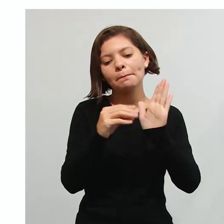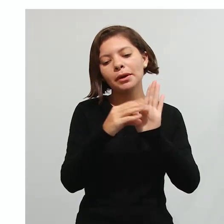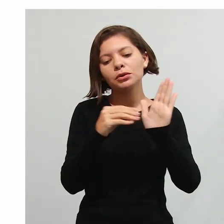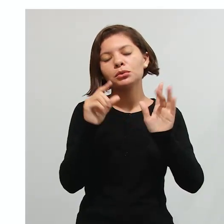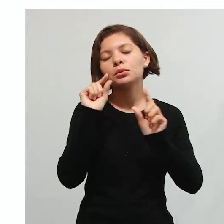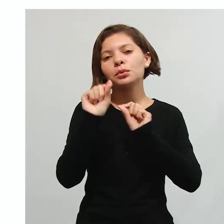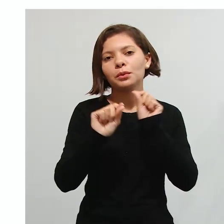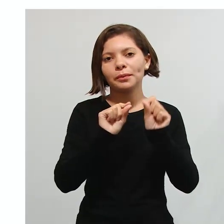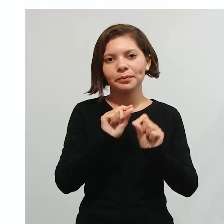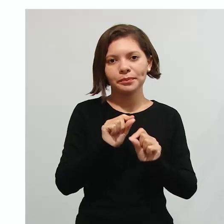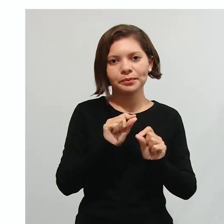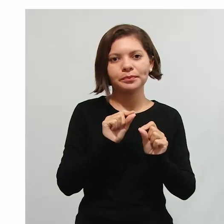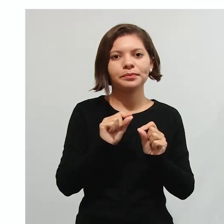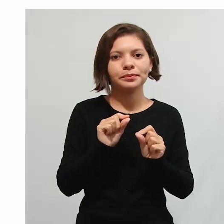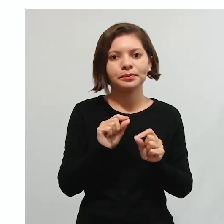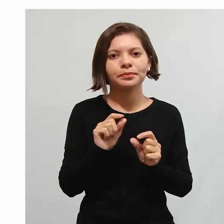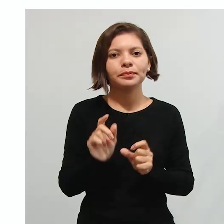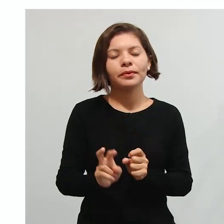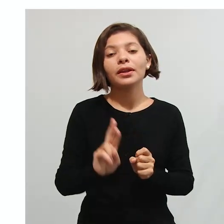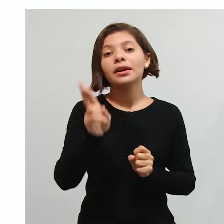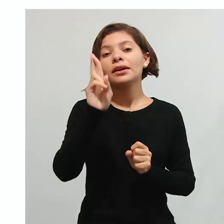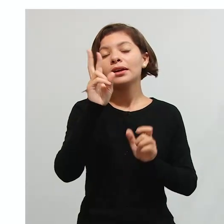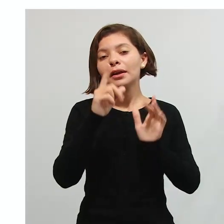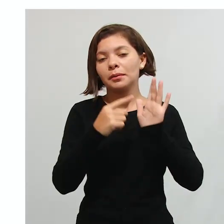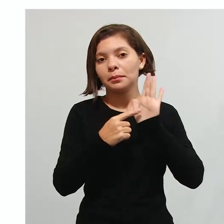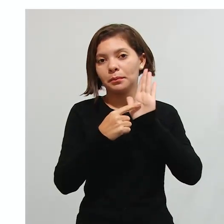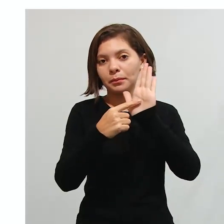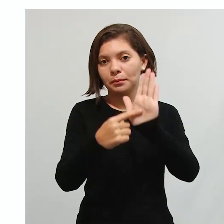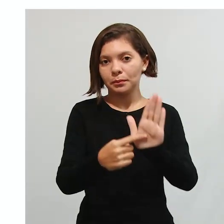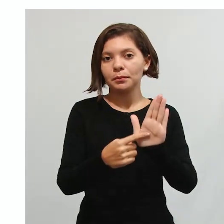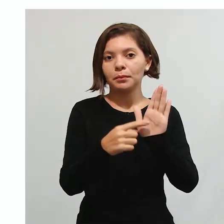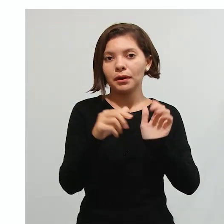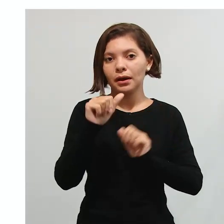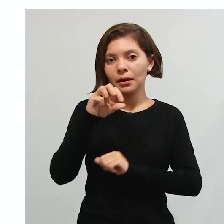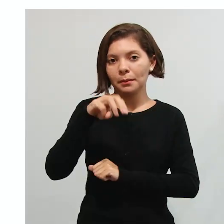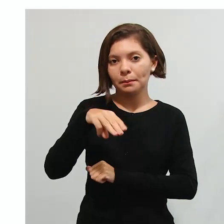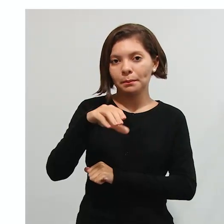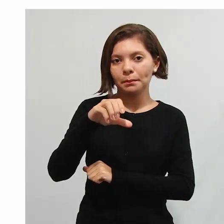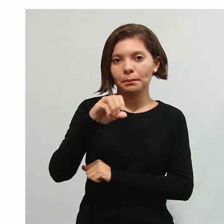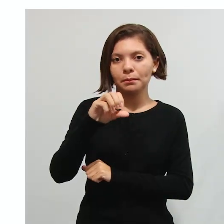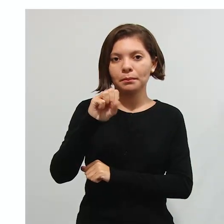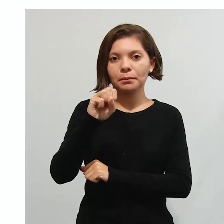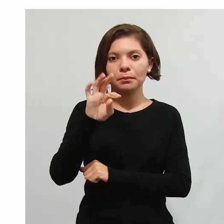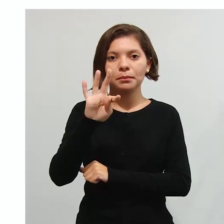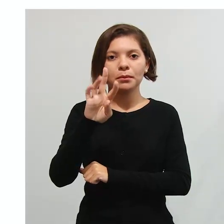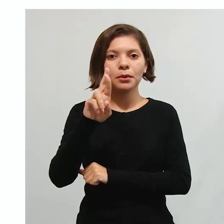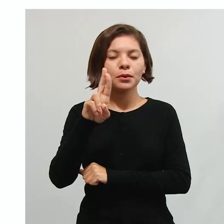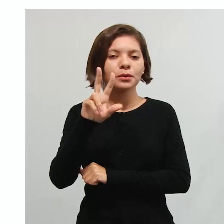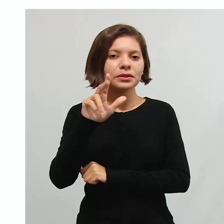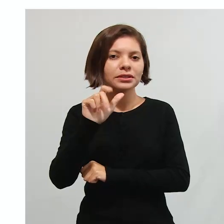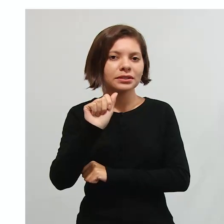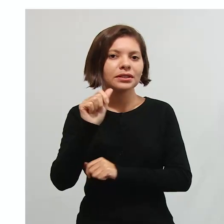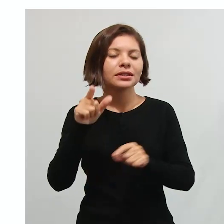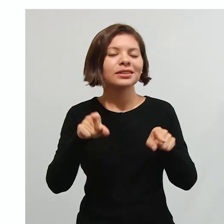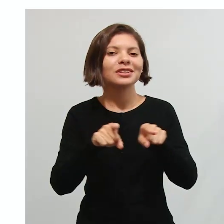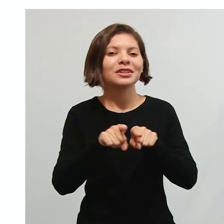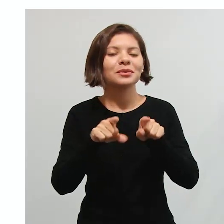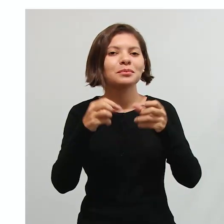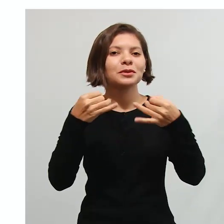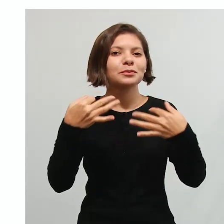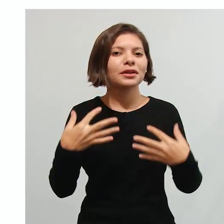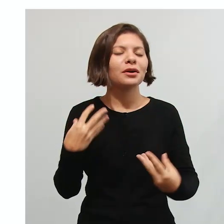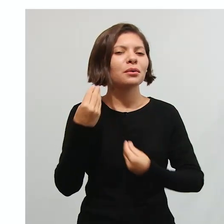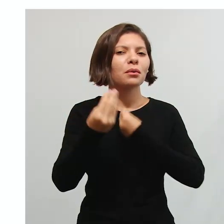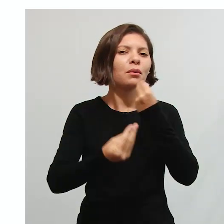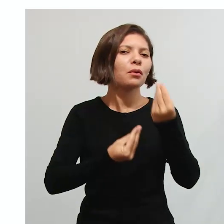utilizar né eu vou definir quem é a minha amostra quem é a minha população e amostra eh vou